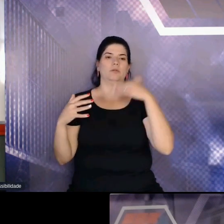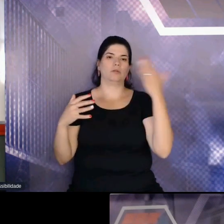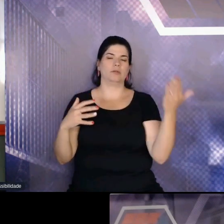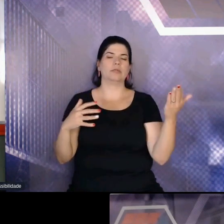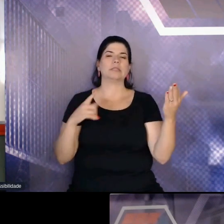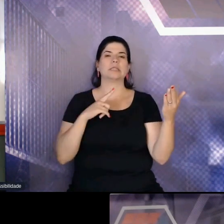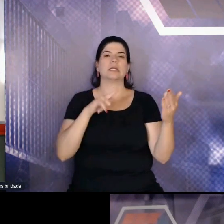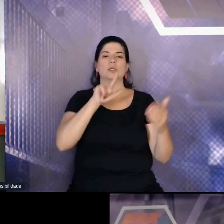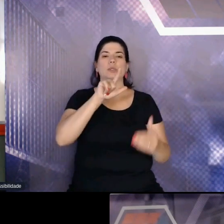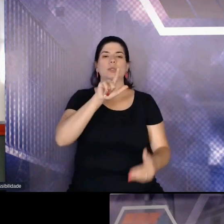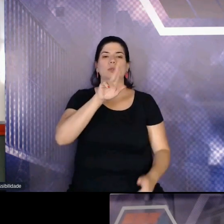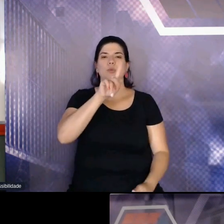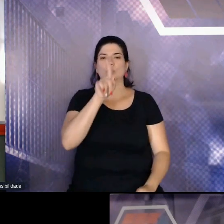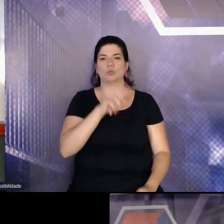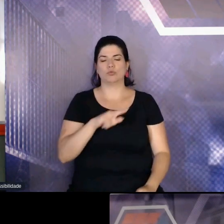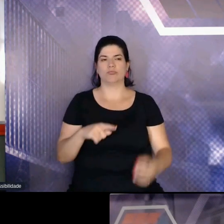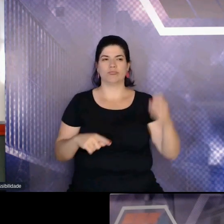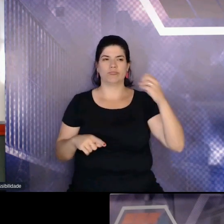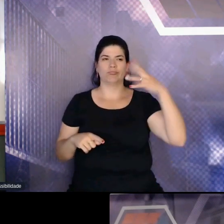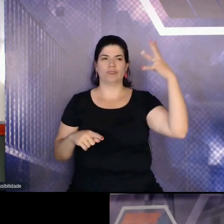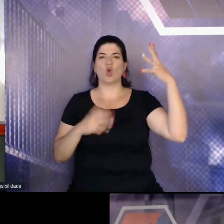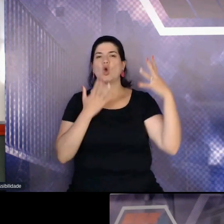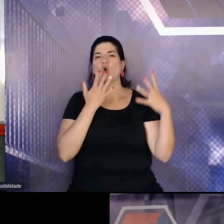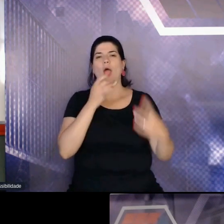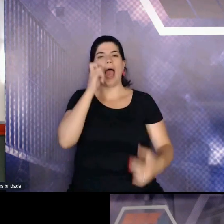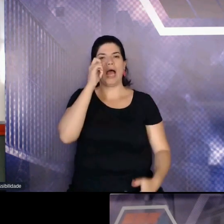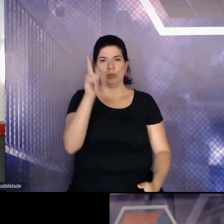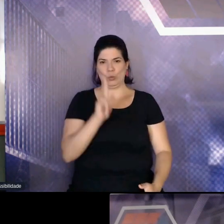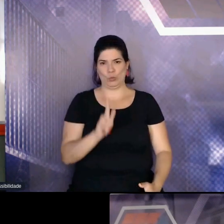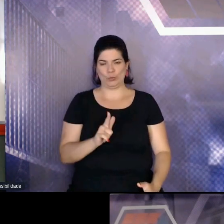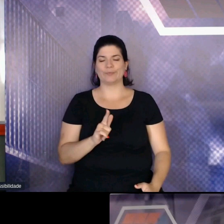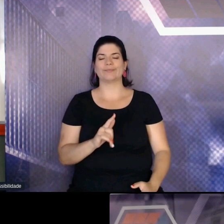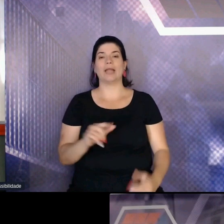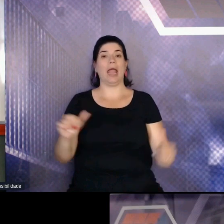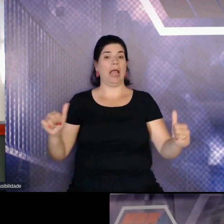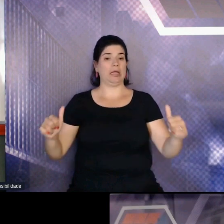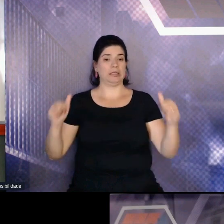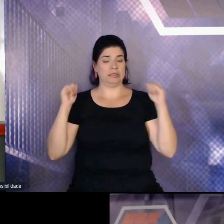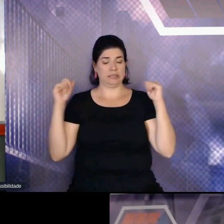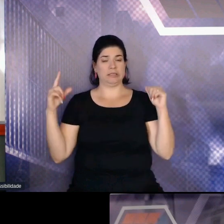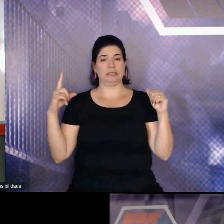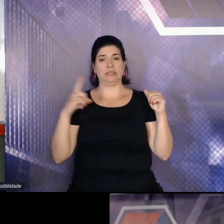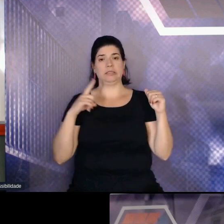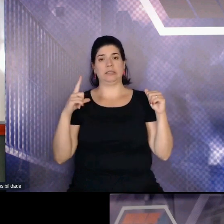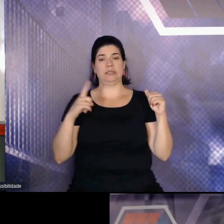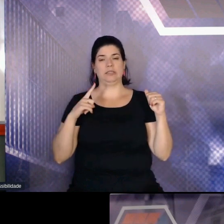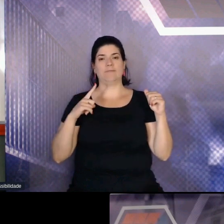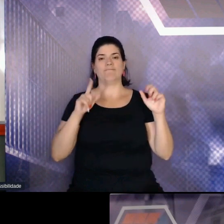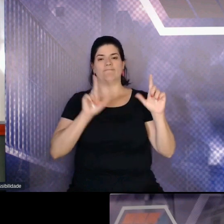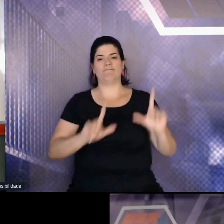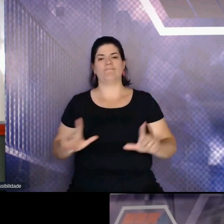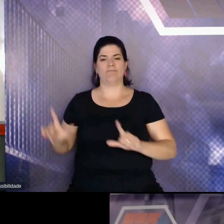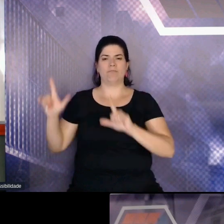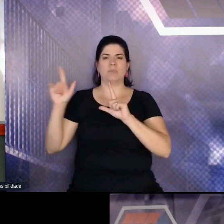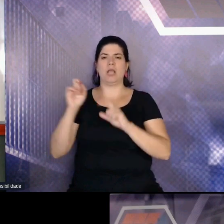luz mais azulada. E atrás de mim tem uns painéis